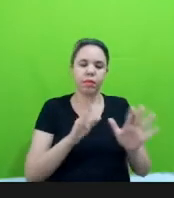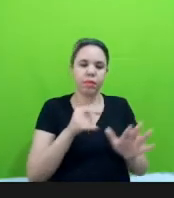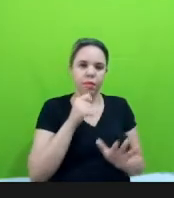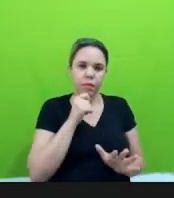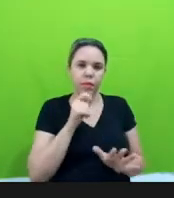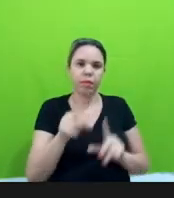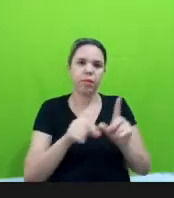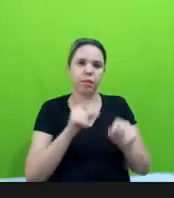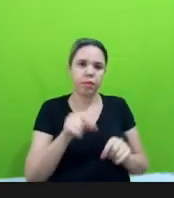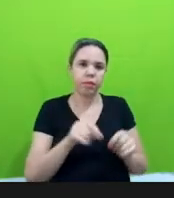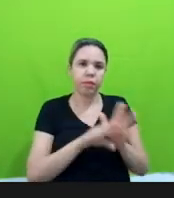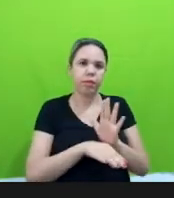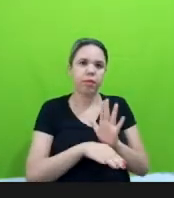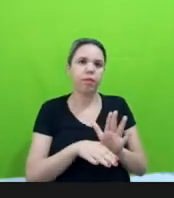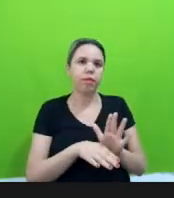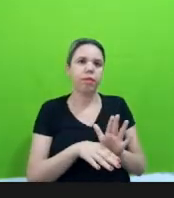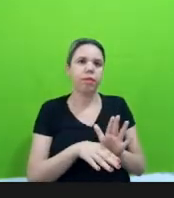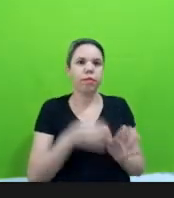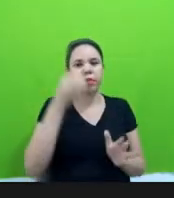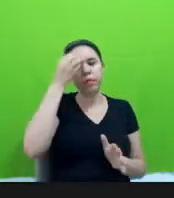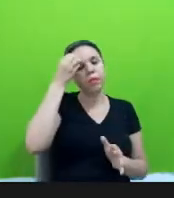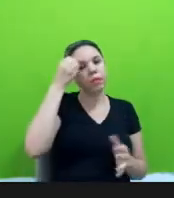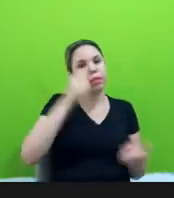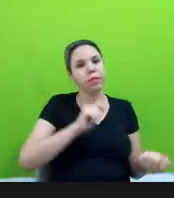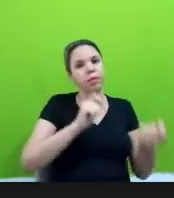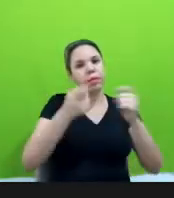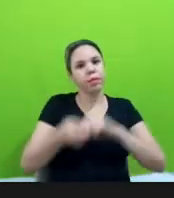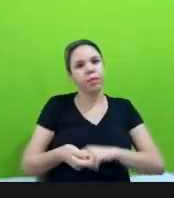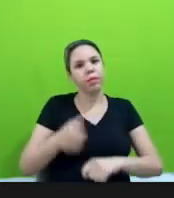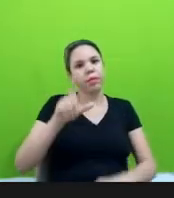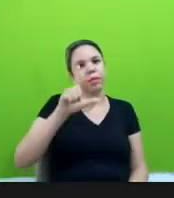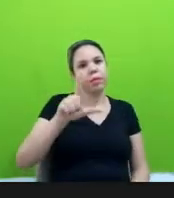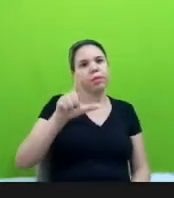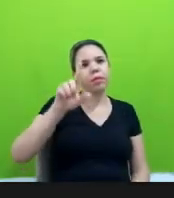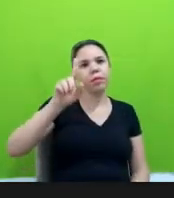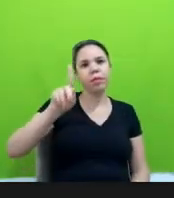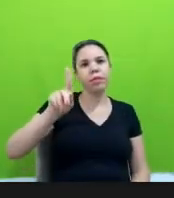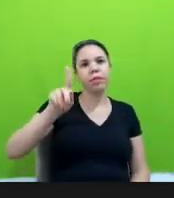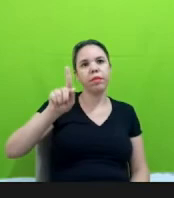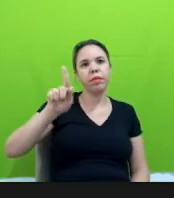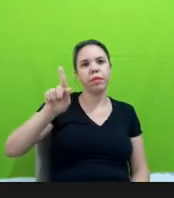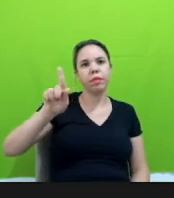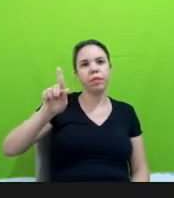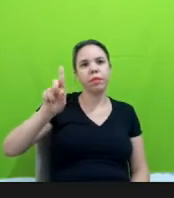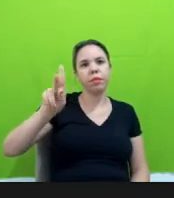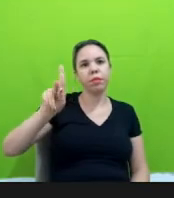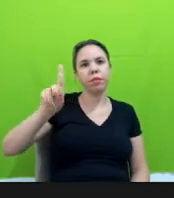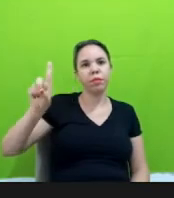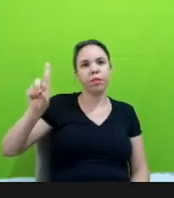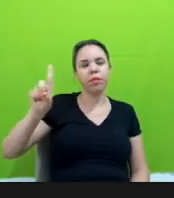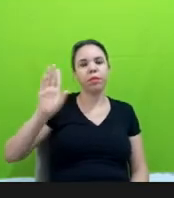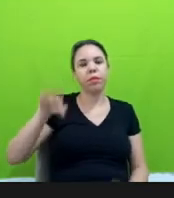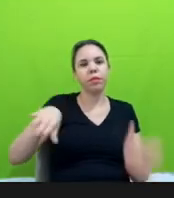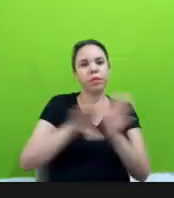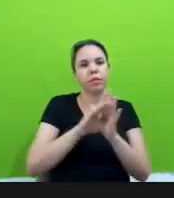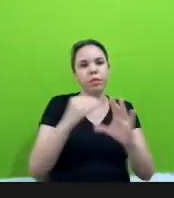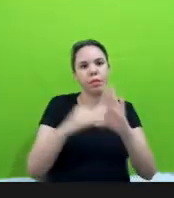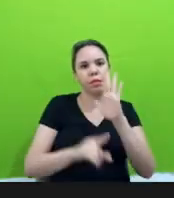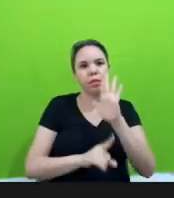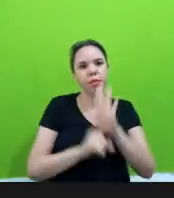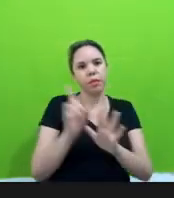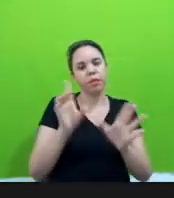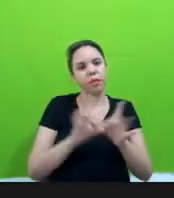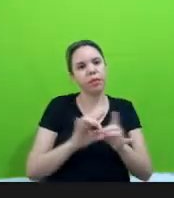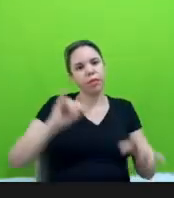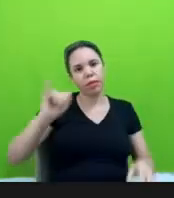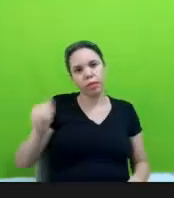foram retirados, era a questão da adequação à LGPD. A gente já tem perguntas chegando aqui sobre a LGPD, façam as perguntas,